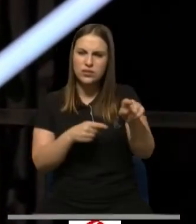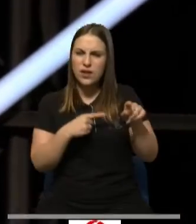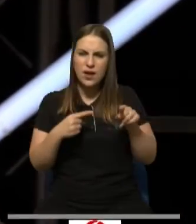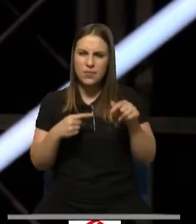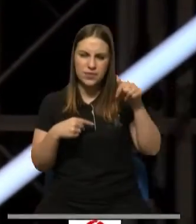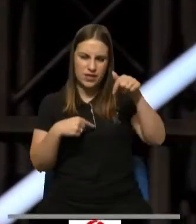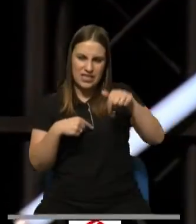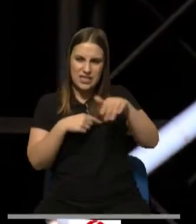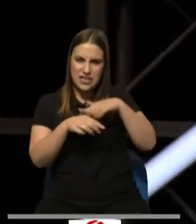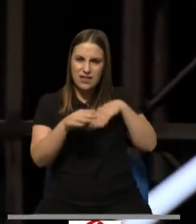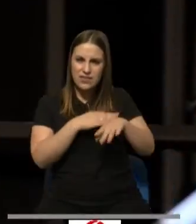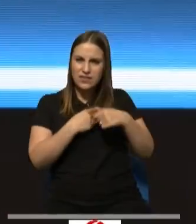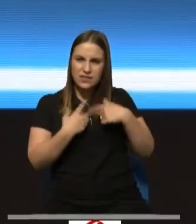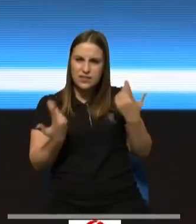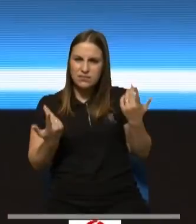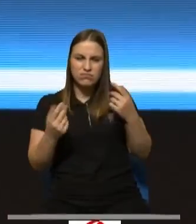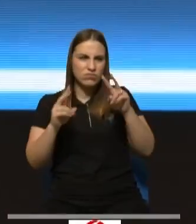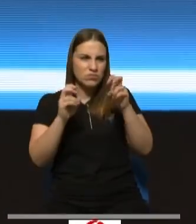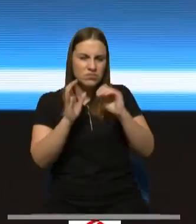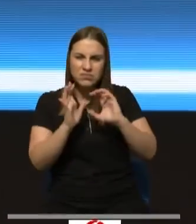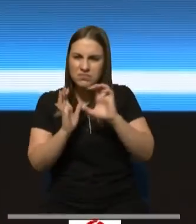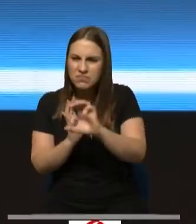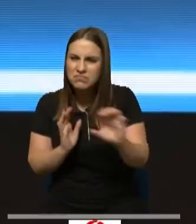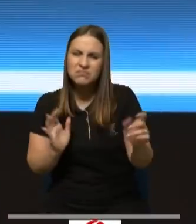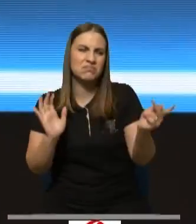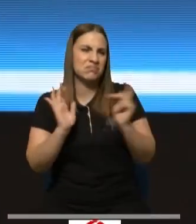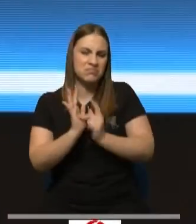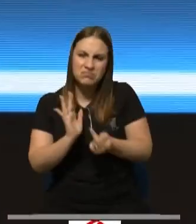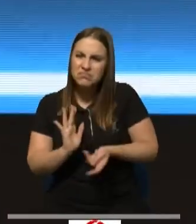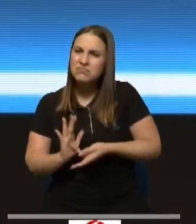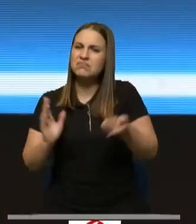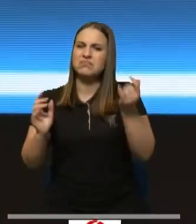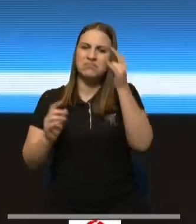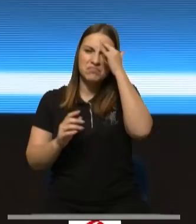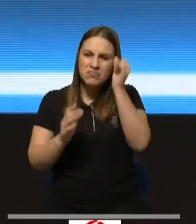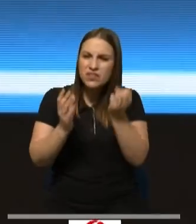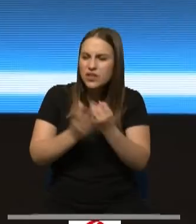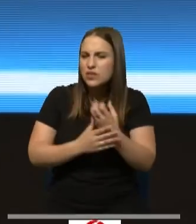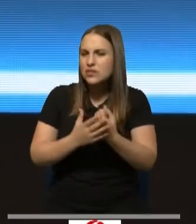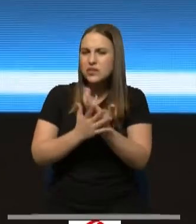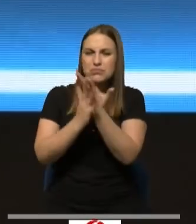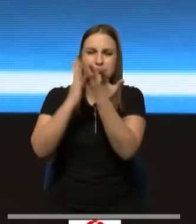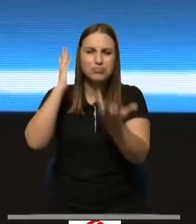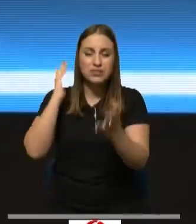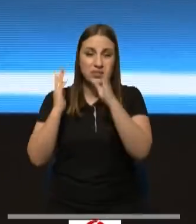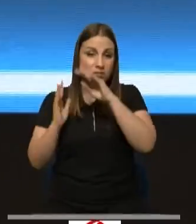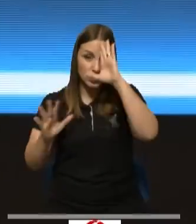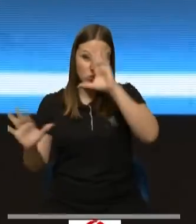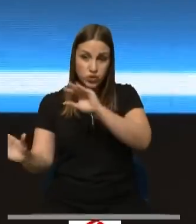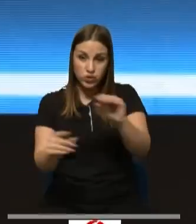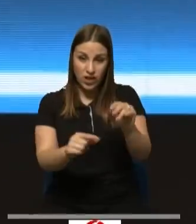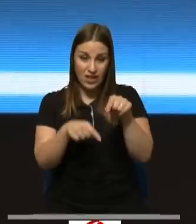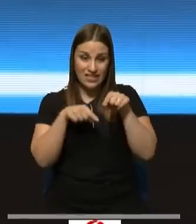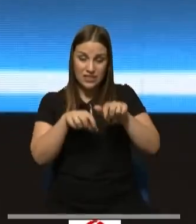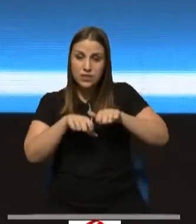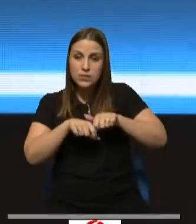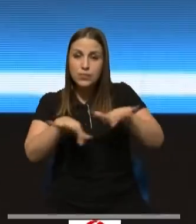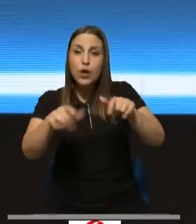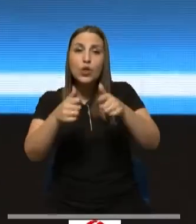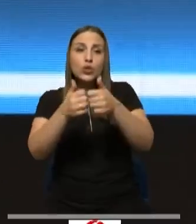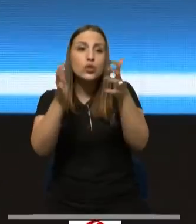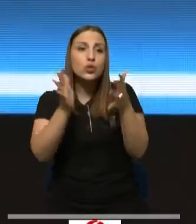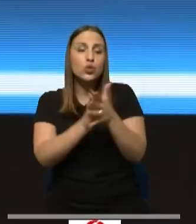estamos a fazer aqui, seja da ciência, seja da tecnologia, seja da inovação, e em que essa difusão não chega a